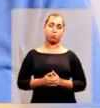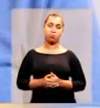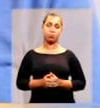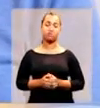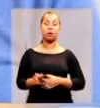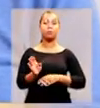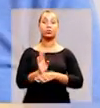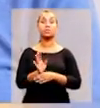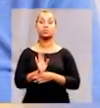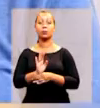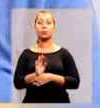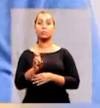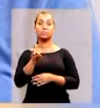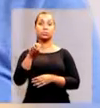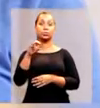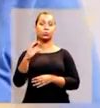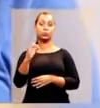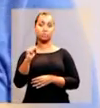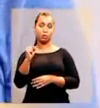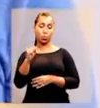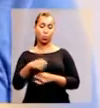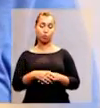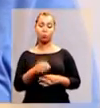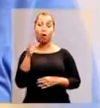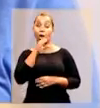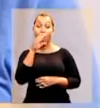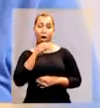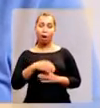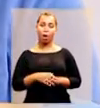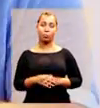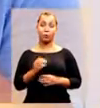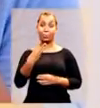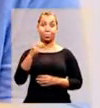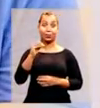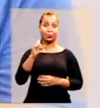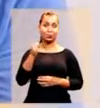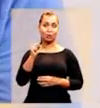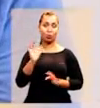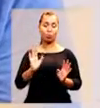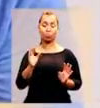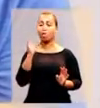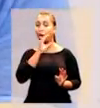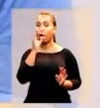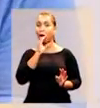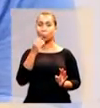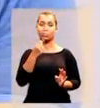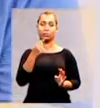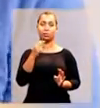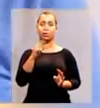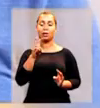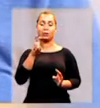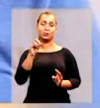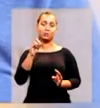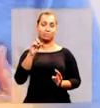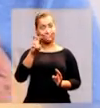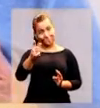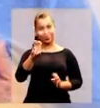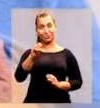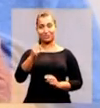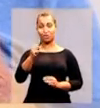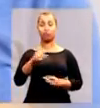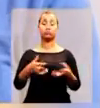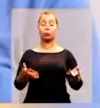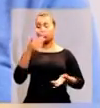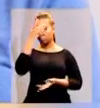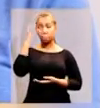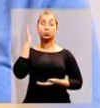incrível. Os comerciais hoje têm 5 segundos, 15 segundos, sim, né? Não é nem 30 mais, assim, já cortaram. Agora, isso quer dizer que o